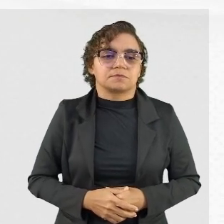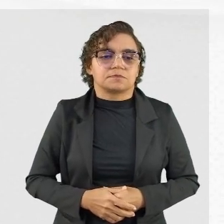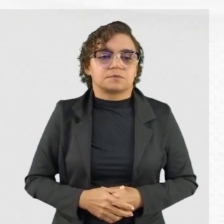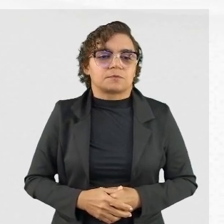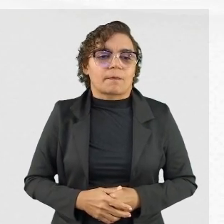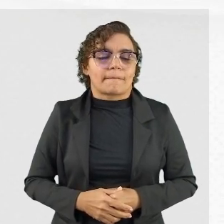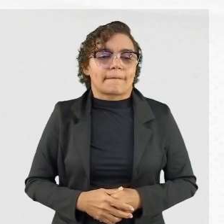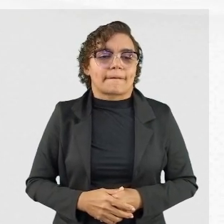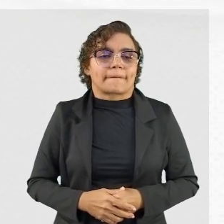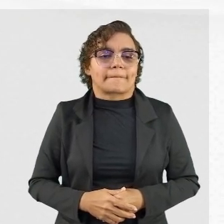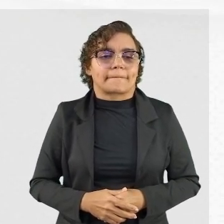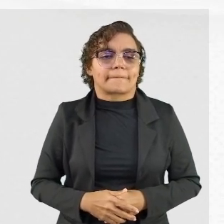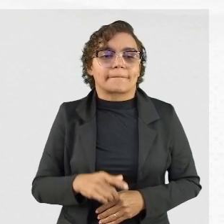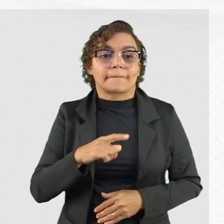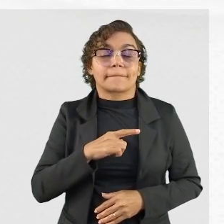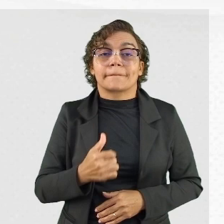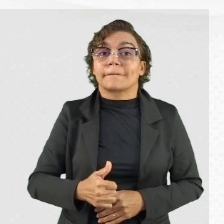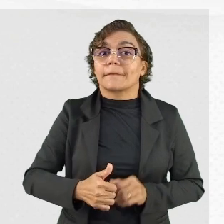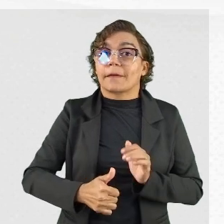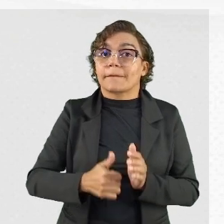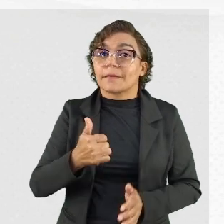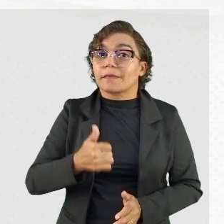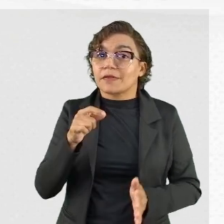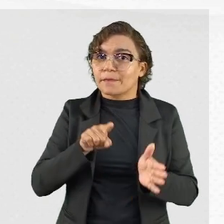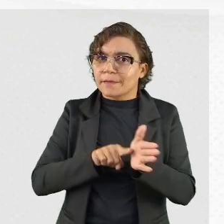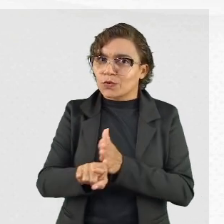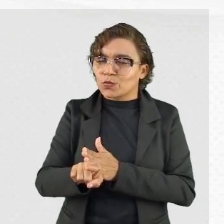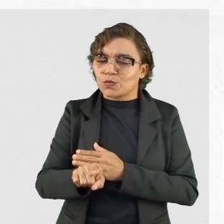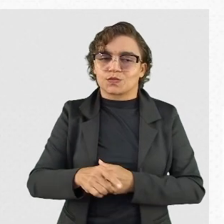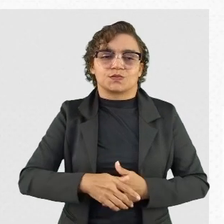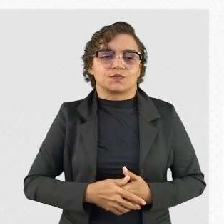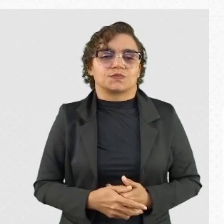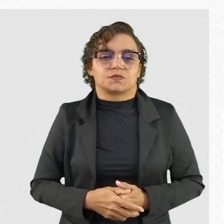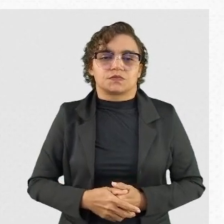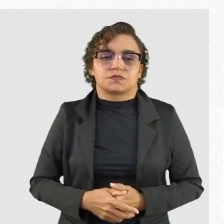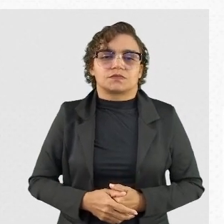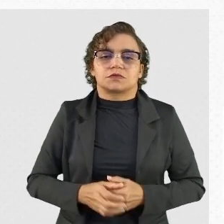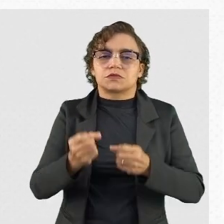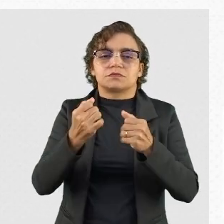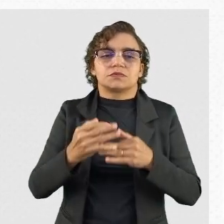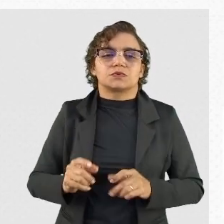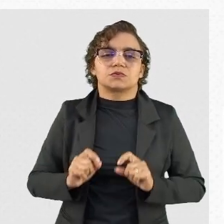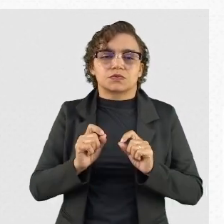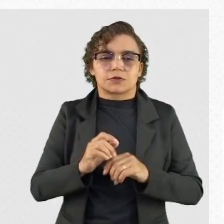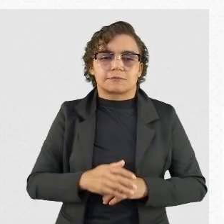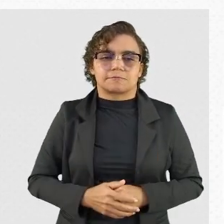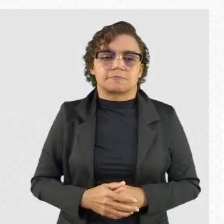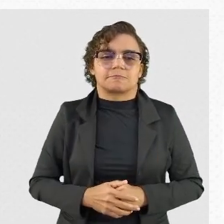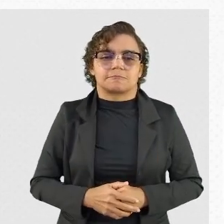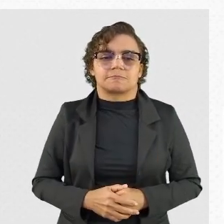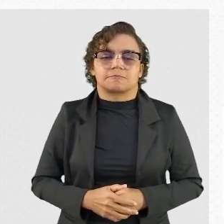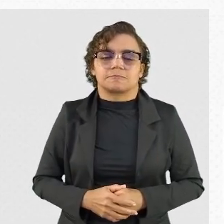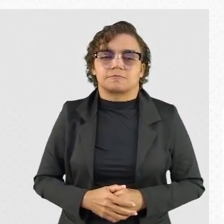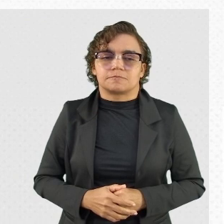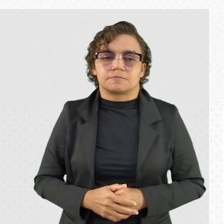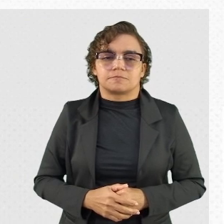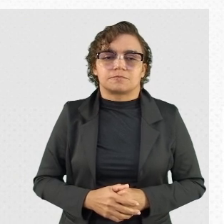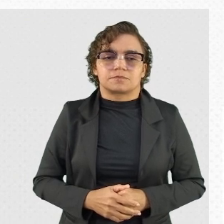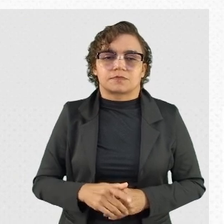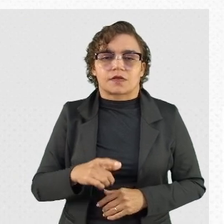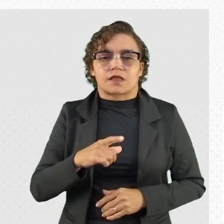aqui a nossa primeira questão. E ela diz o seguinte: a